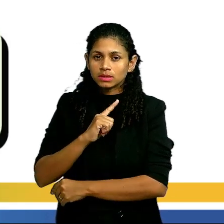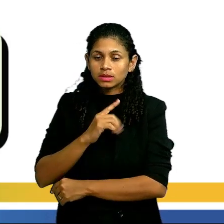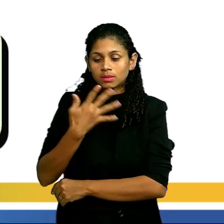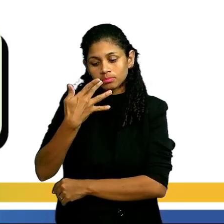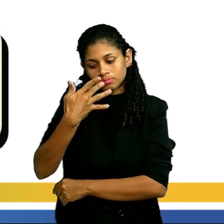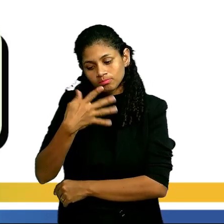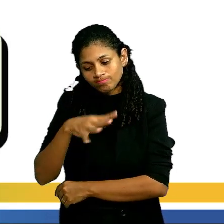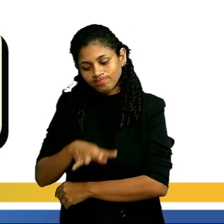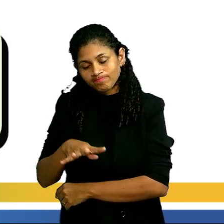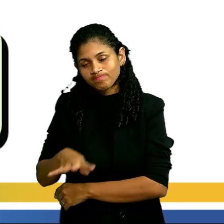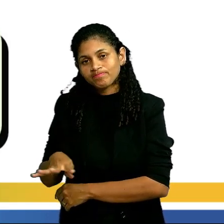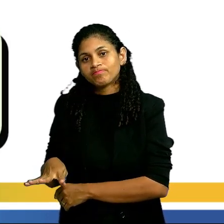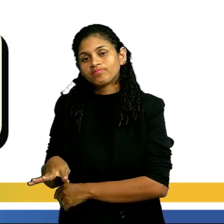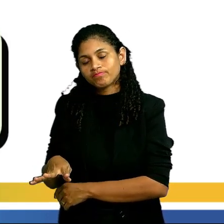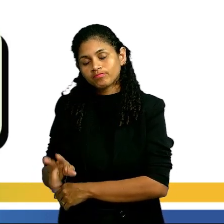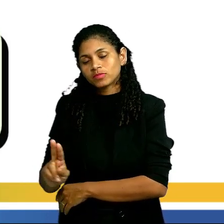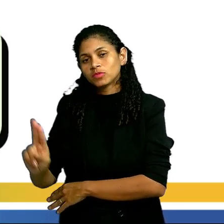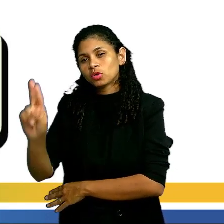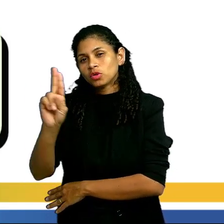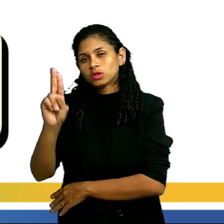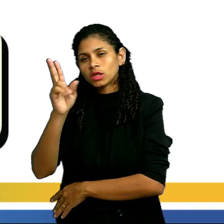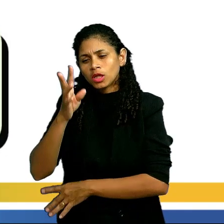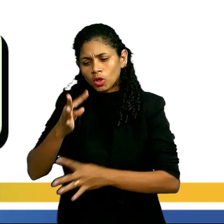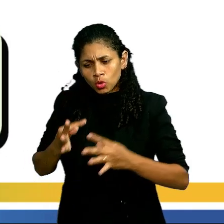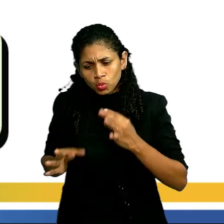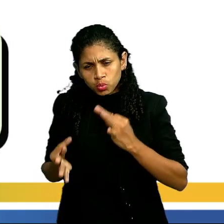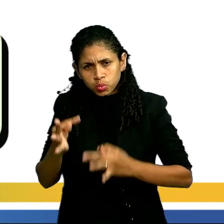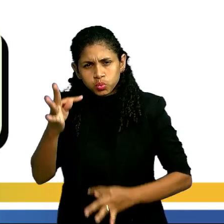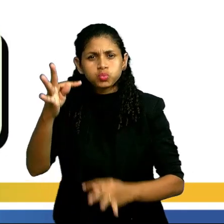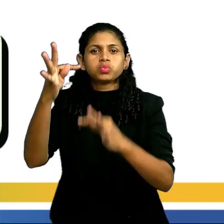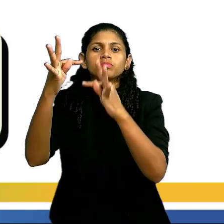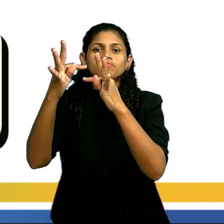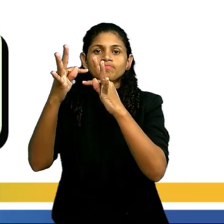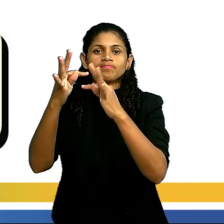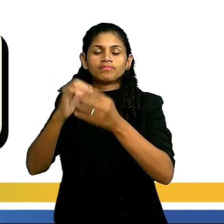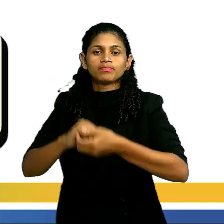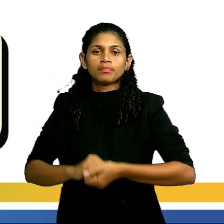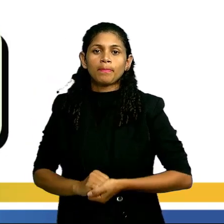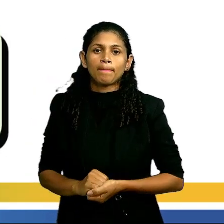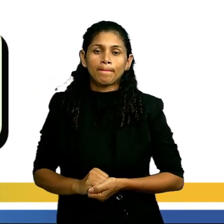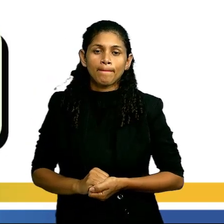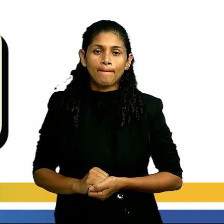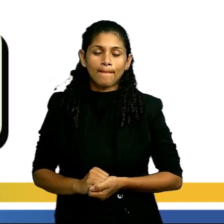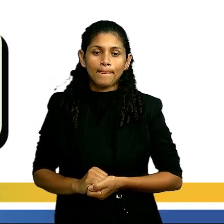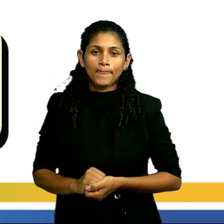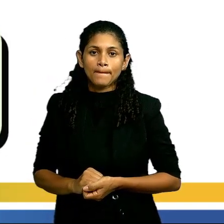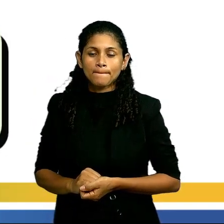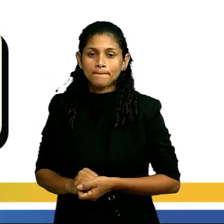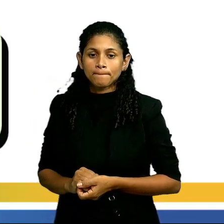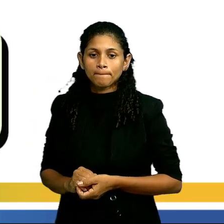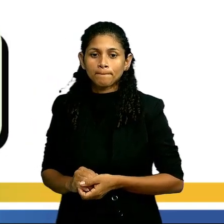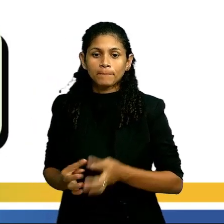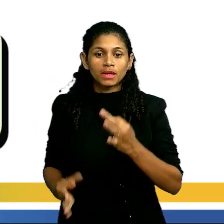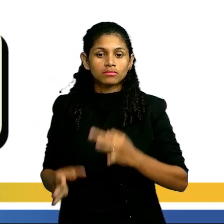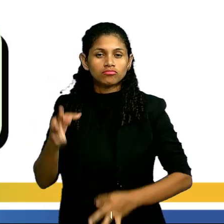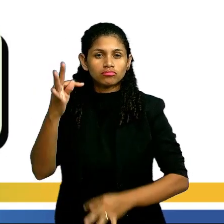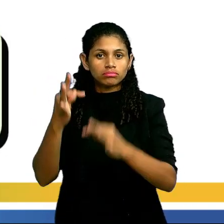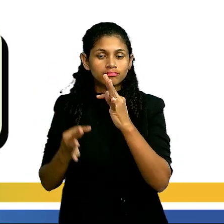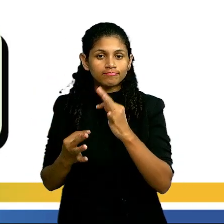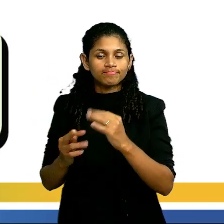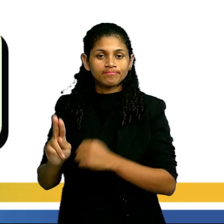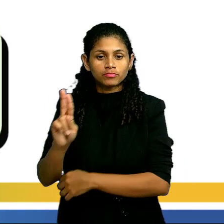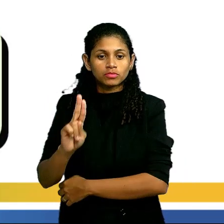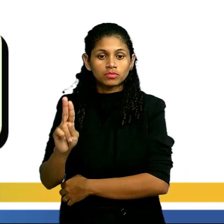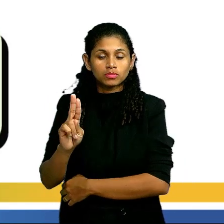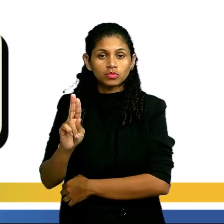seja, foi usado muita tecnologia nessa guerra, né, que foi usada contra os